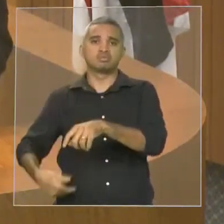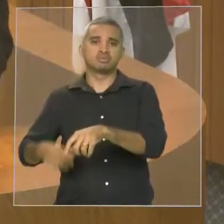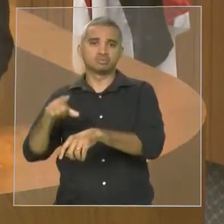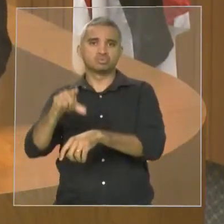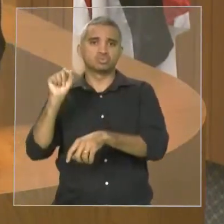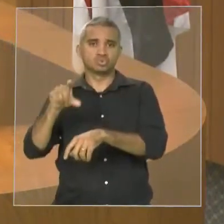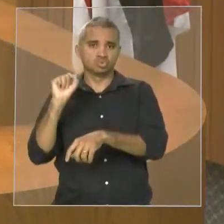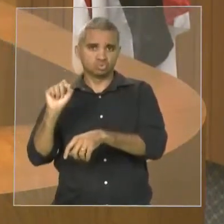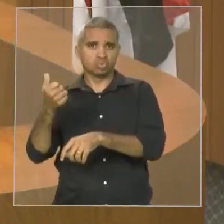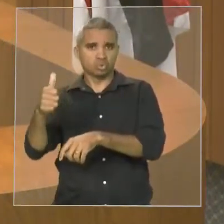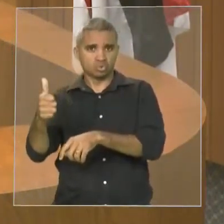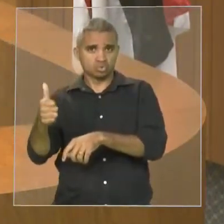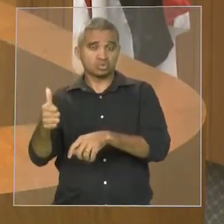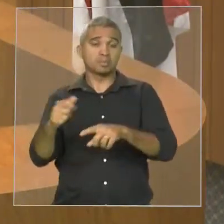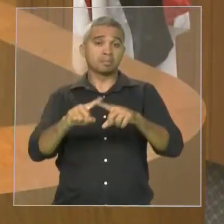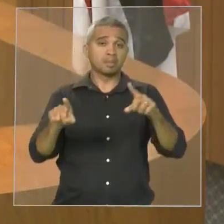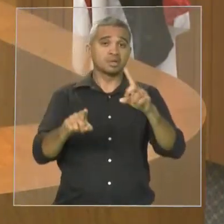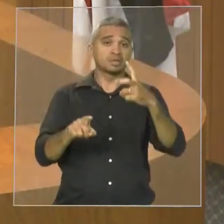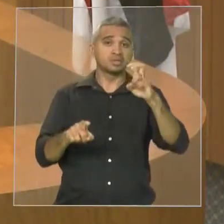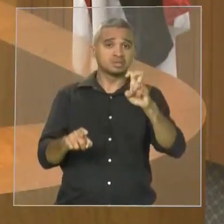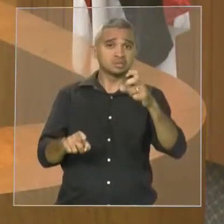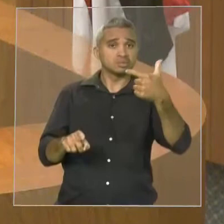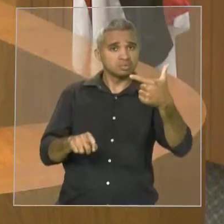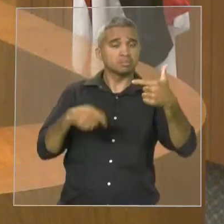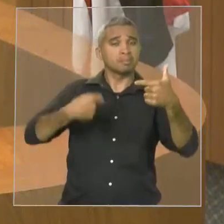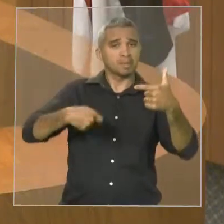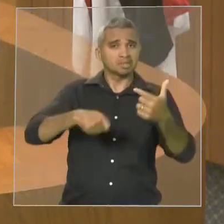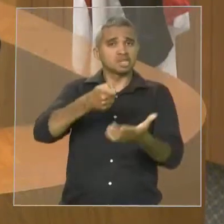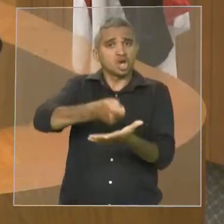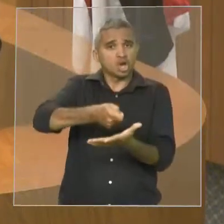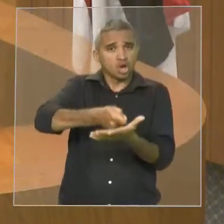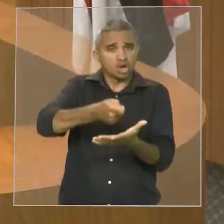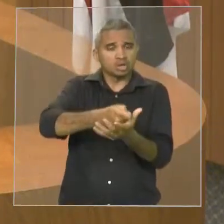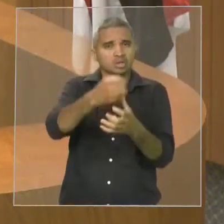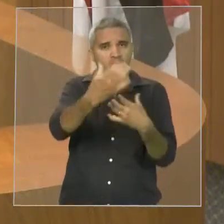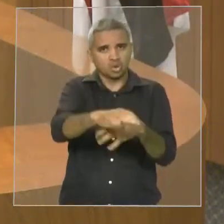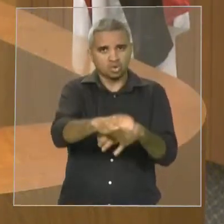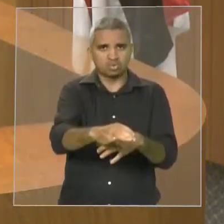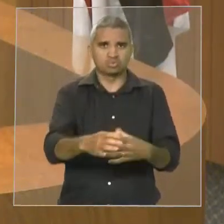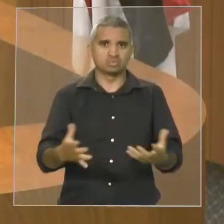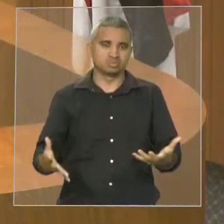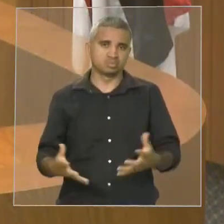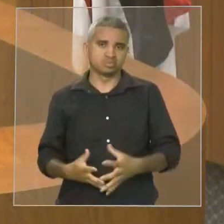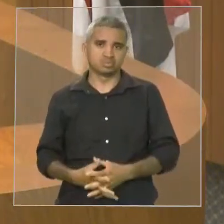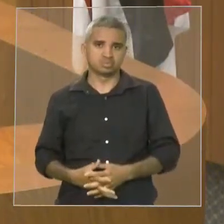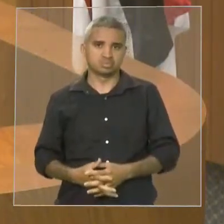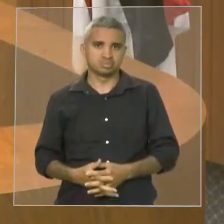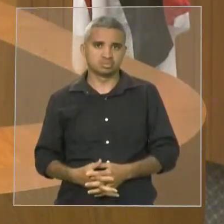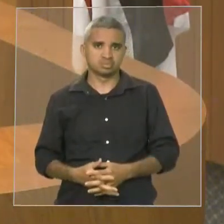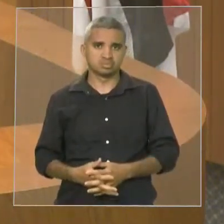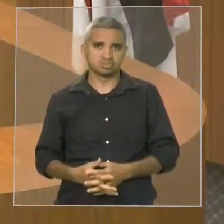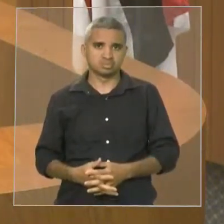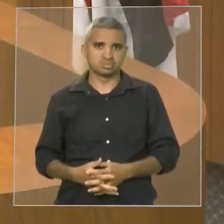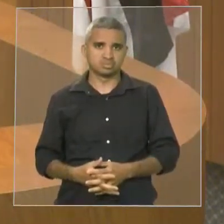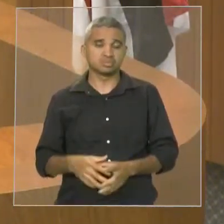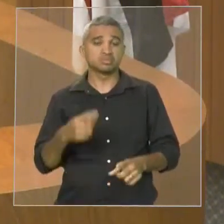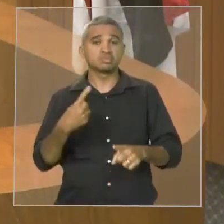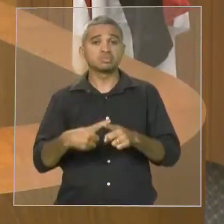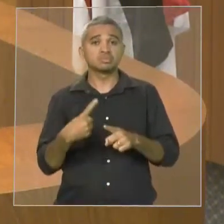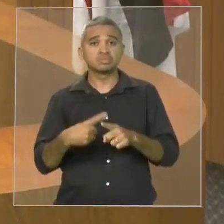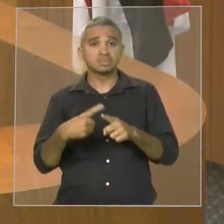deputados, o cargo em comissão, ele não contribuirá para o FEPA, que é o Fundo Estadual de